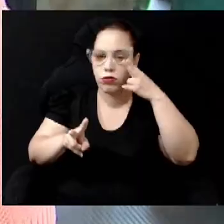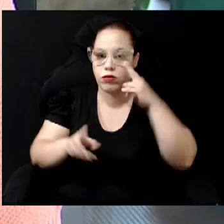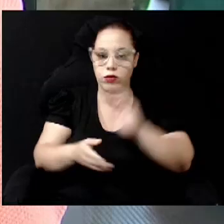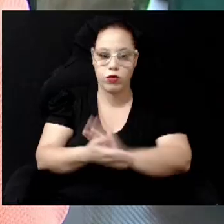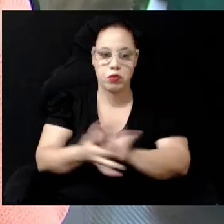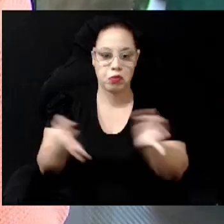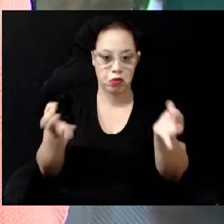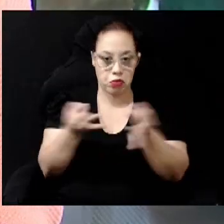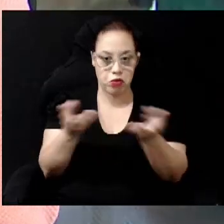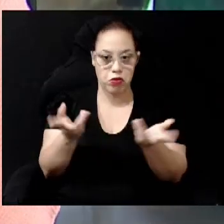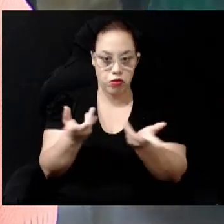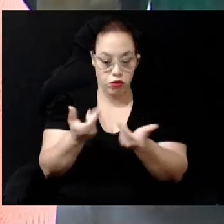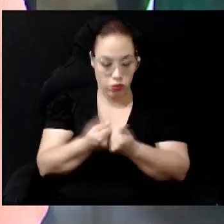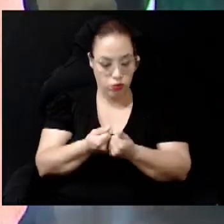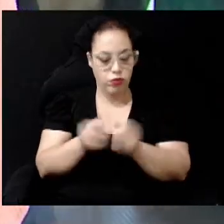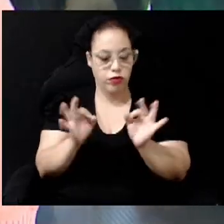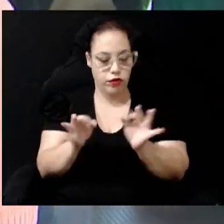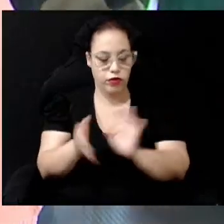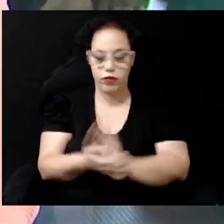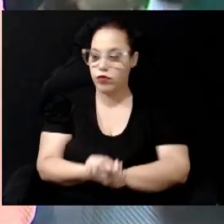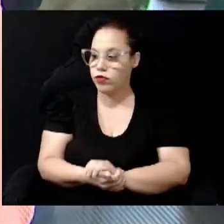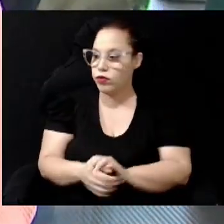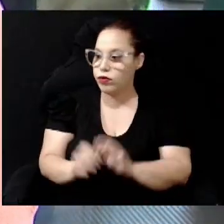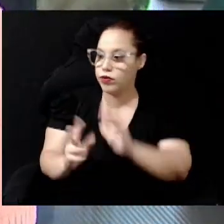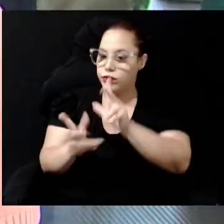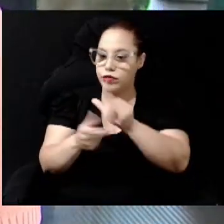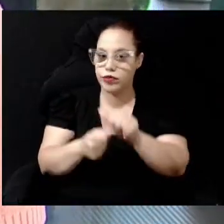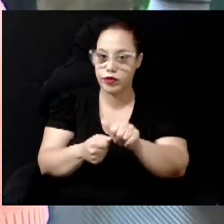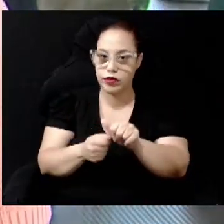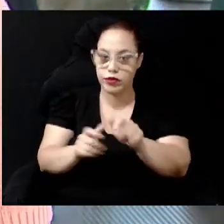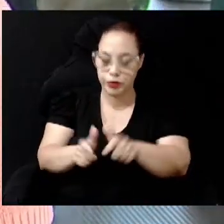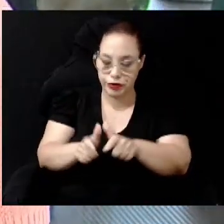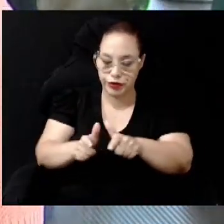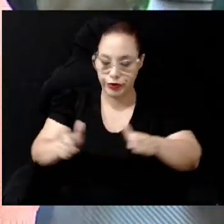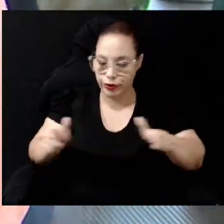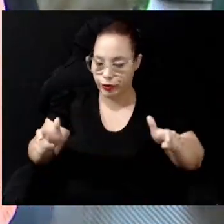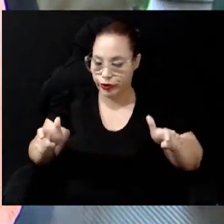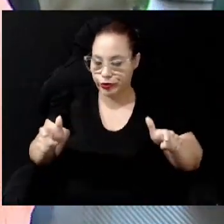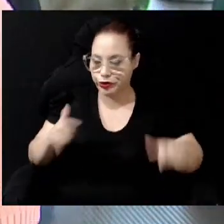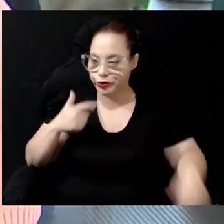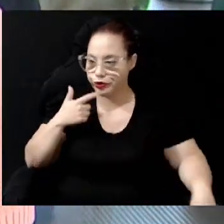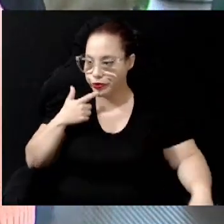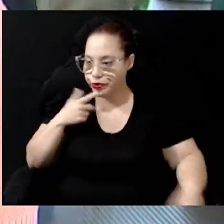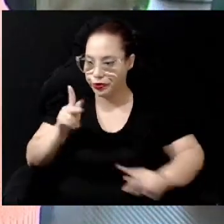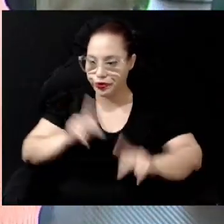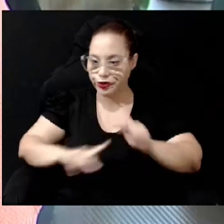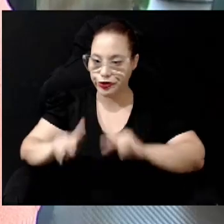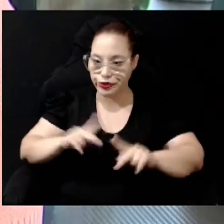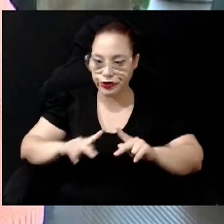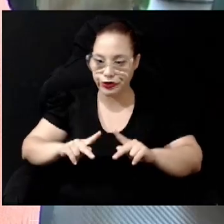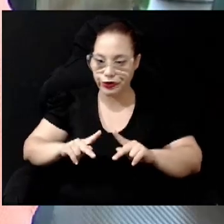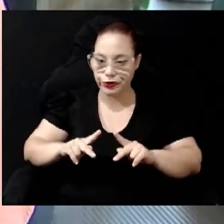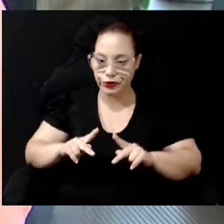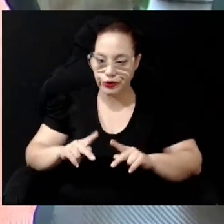qualidade. A gente tem no mundo uma população crescente. Hoje a gente tem ainda uma